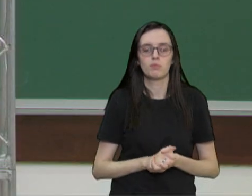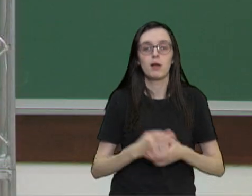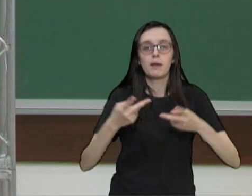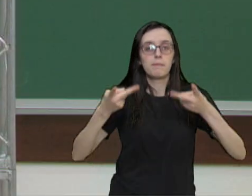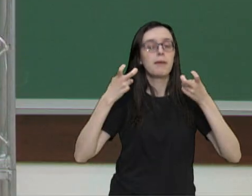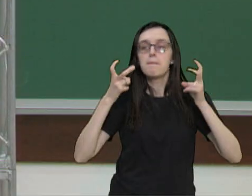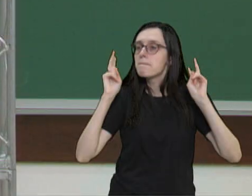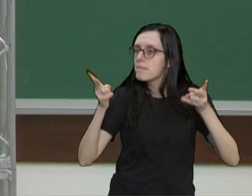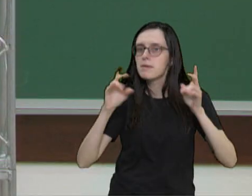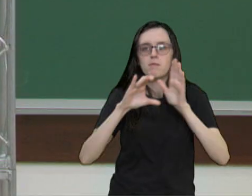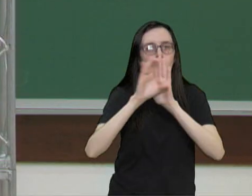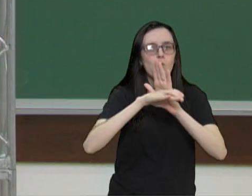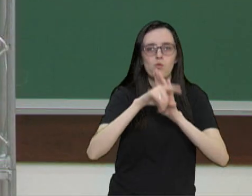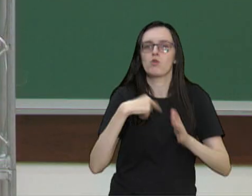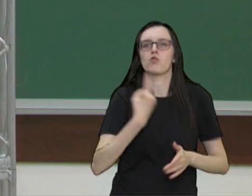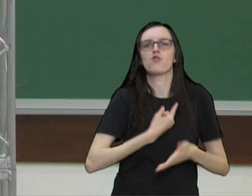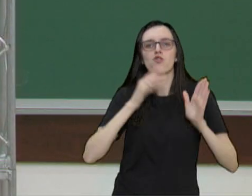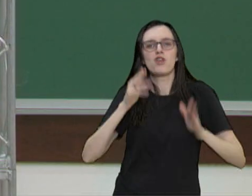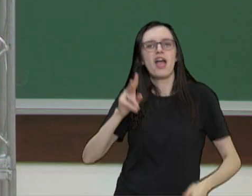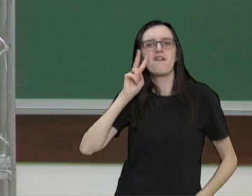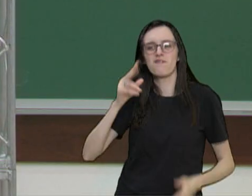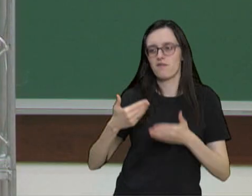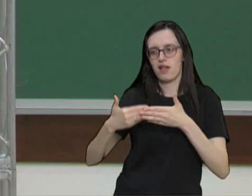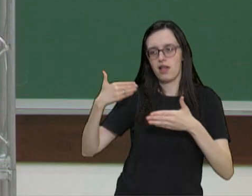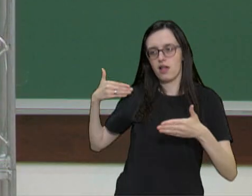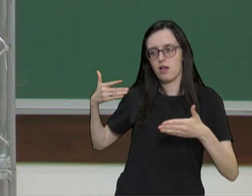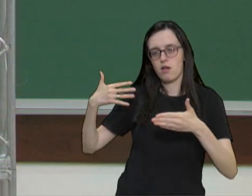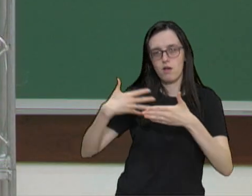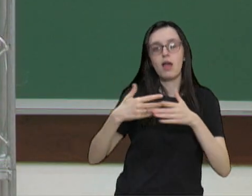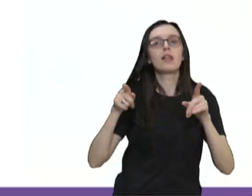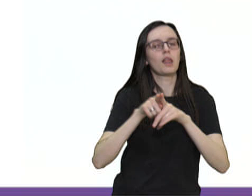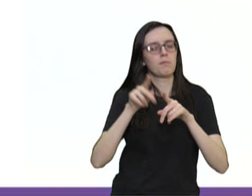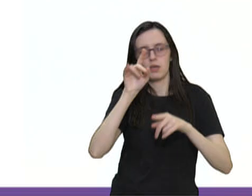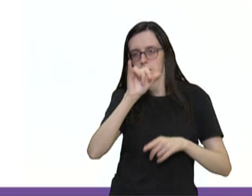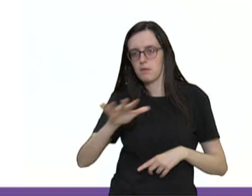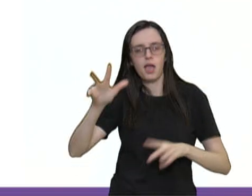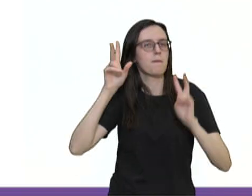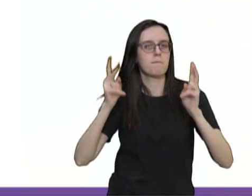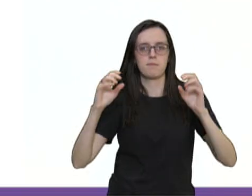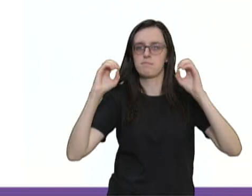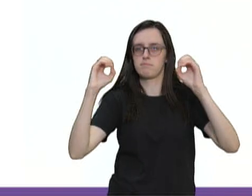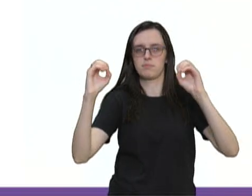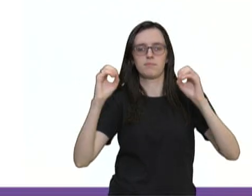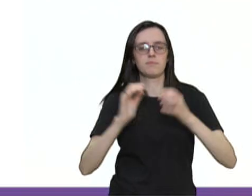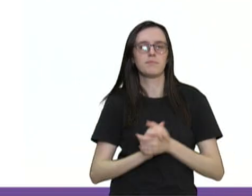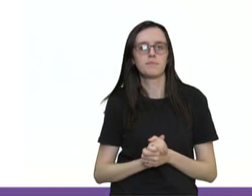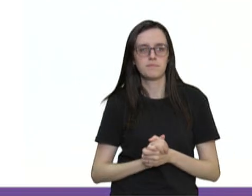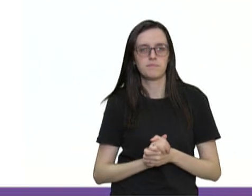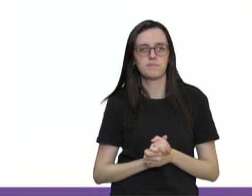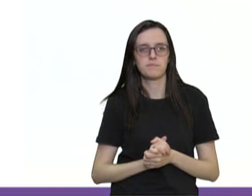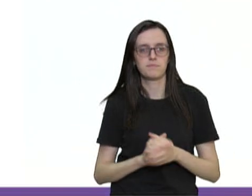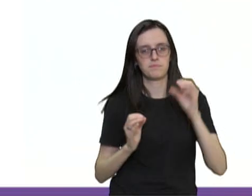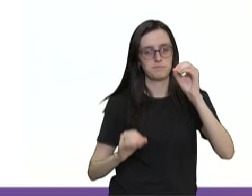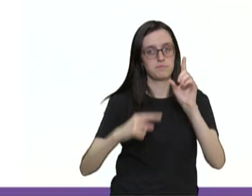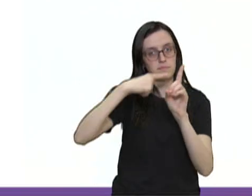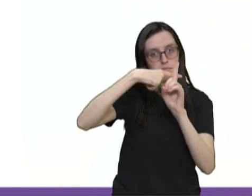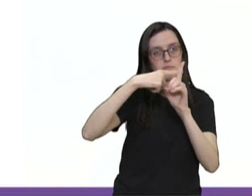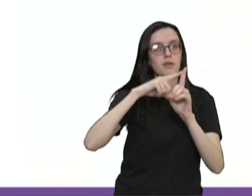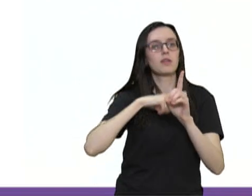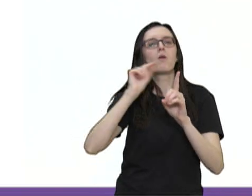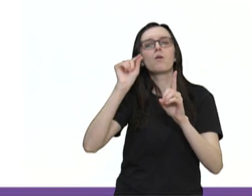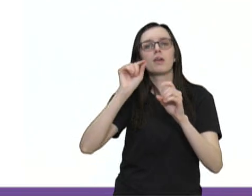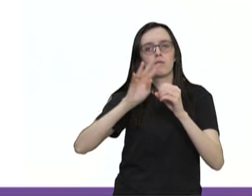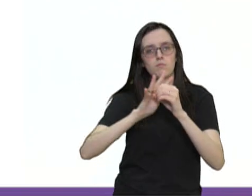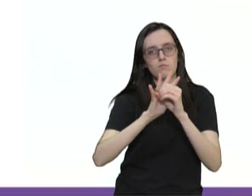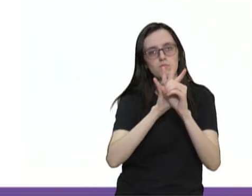mesmos conceitos que a gente já viu hoje, vale aqui nessa figura. A carga positiva ela tem linhas de campo do tipo divergente, ou